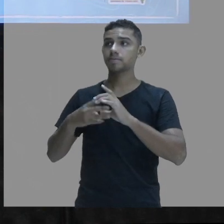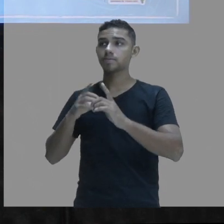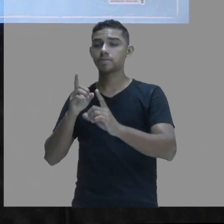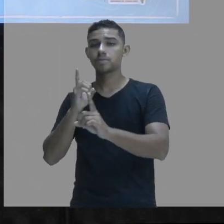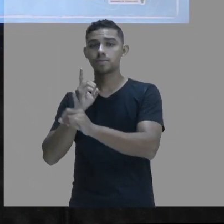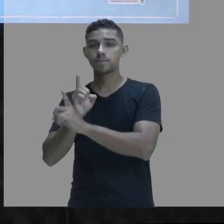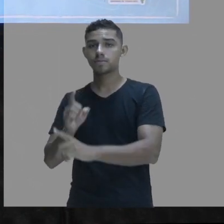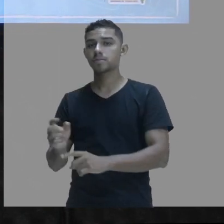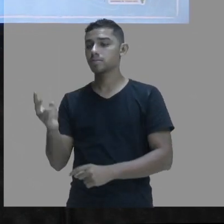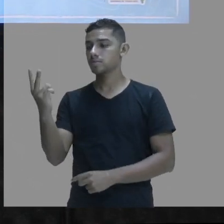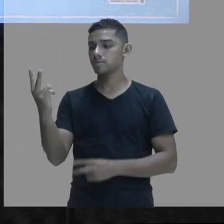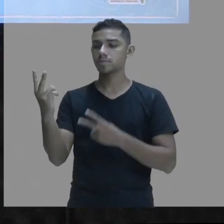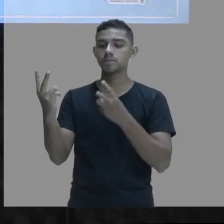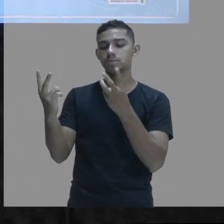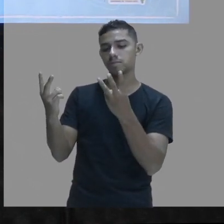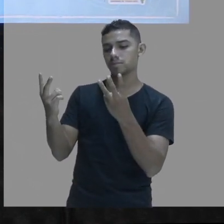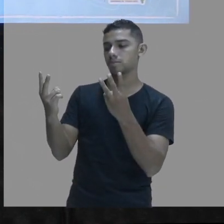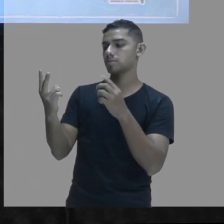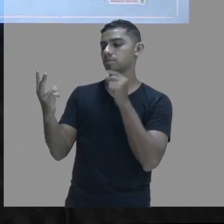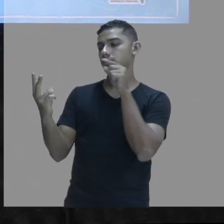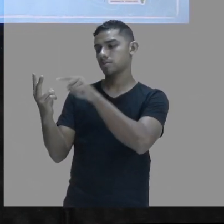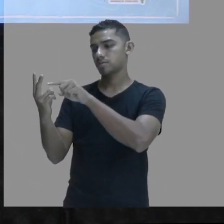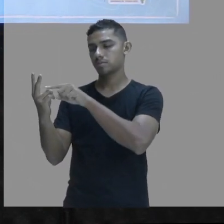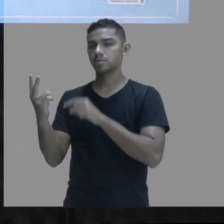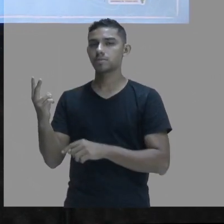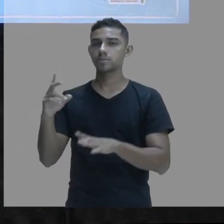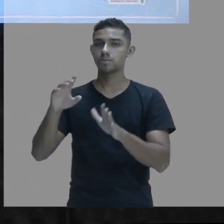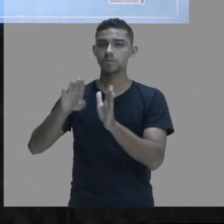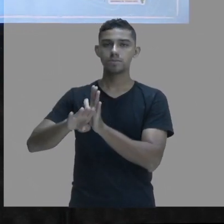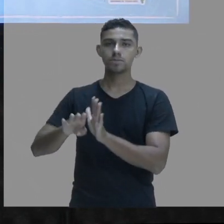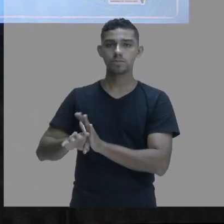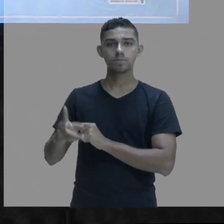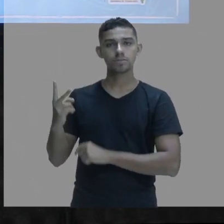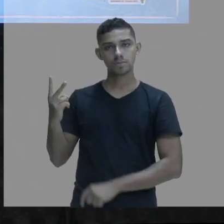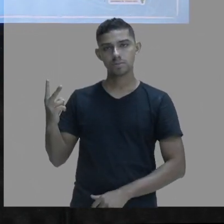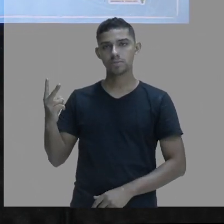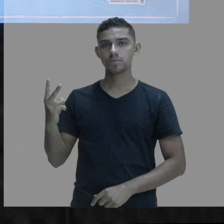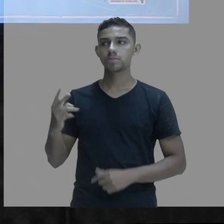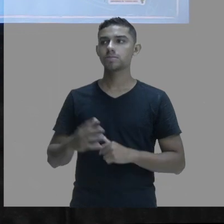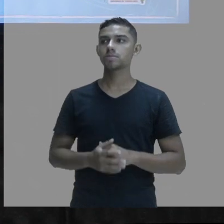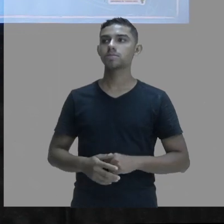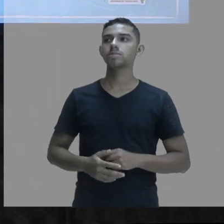e 3, menor número 2. Então, o nome vai ficar